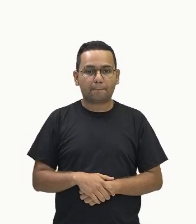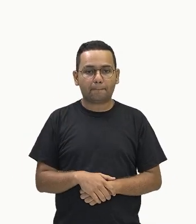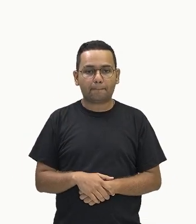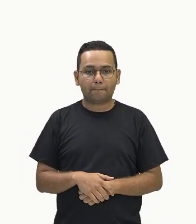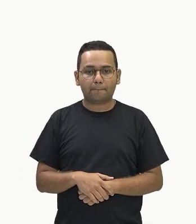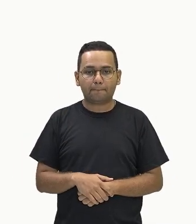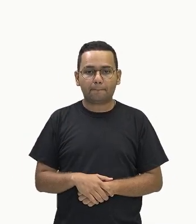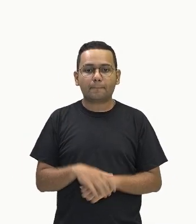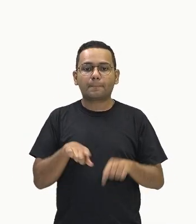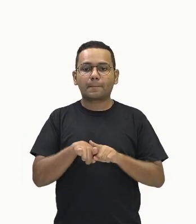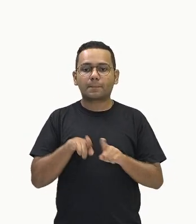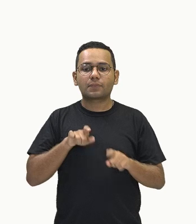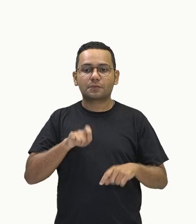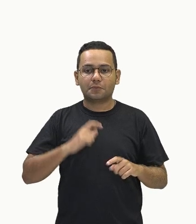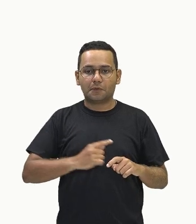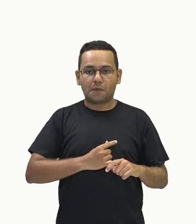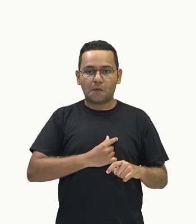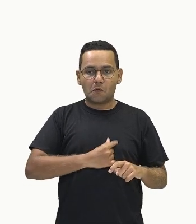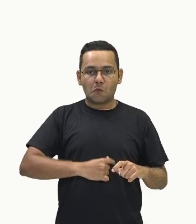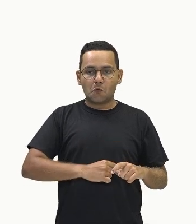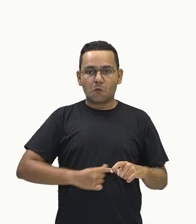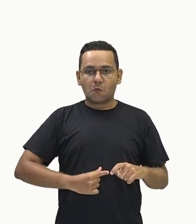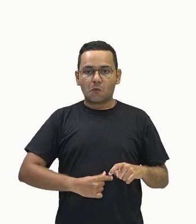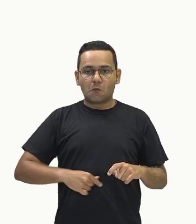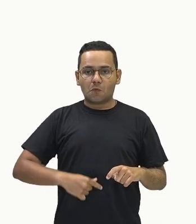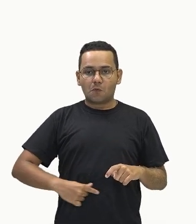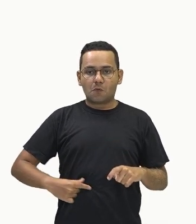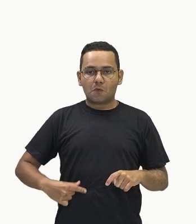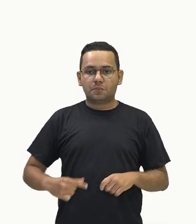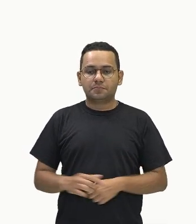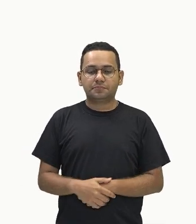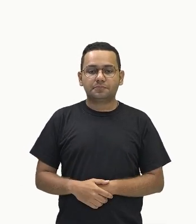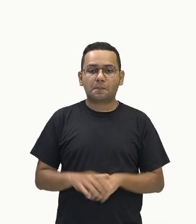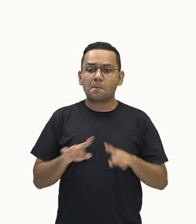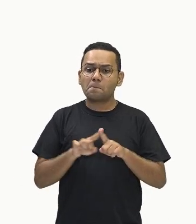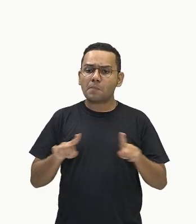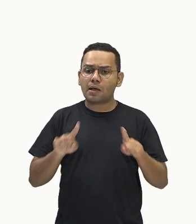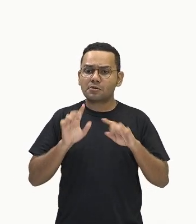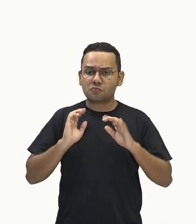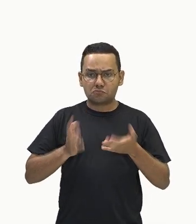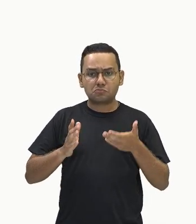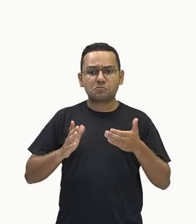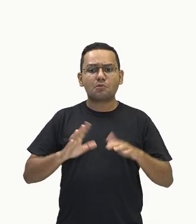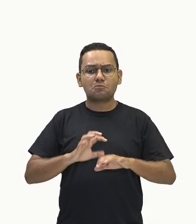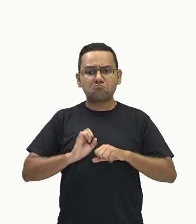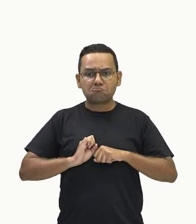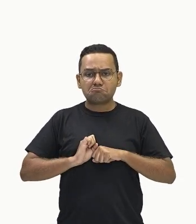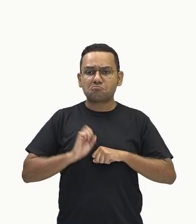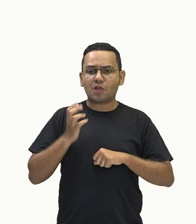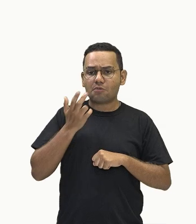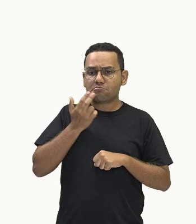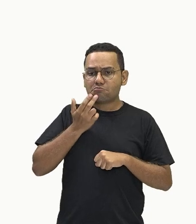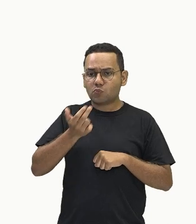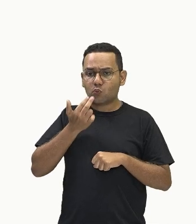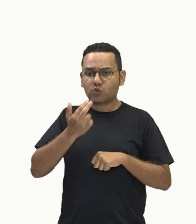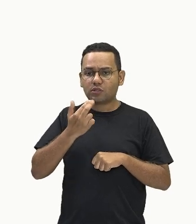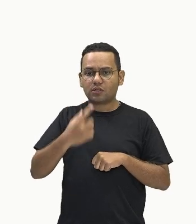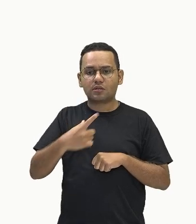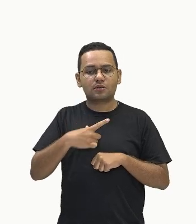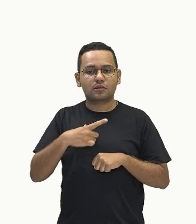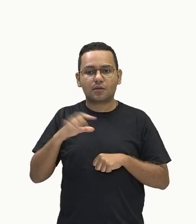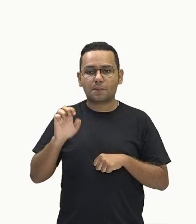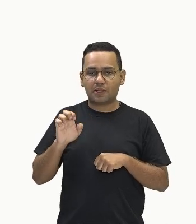pelo intestino delgado, onde esses nutrientes que já foram processados através das